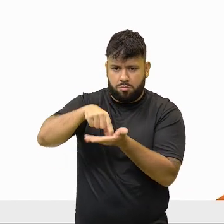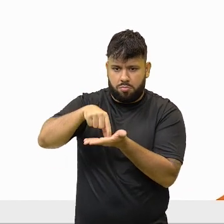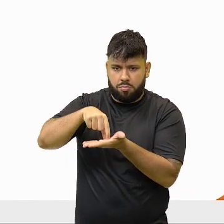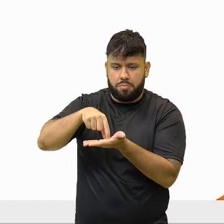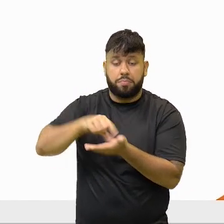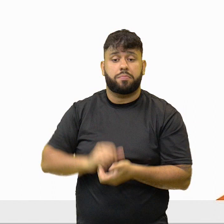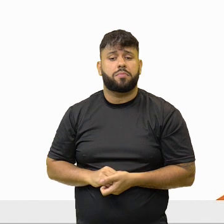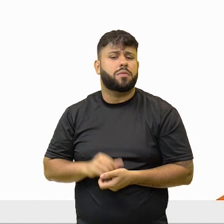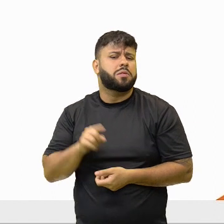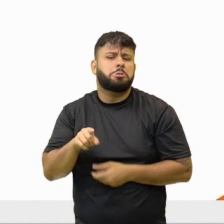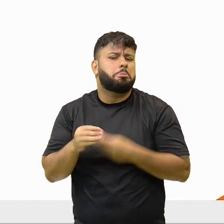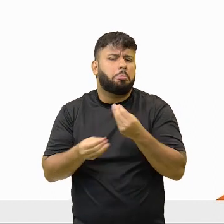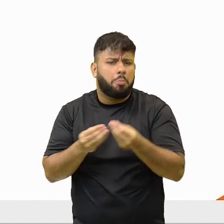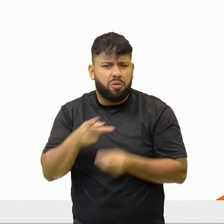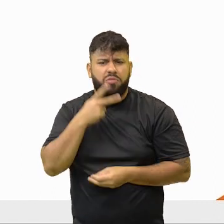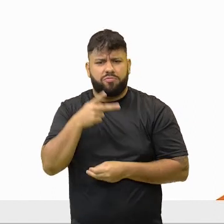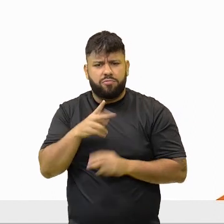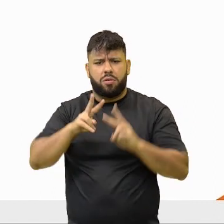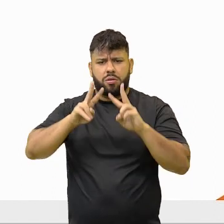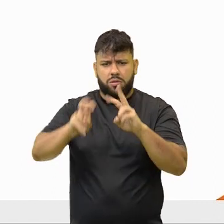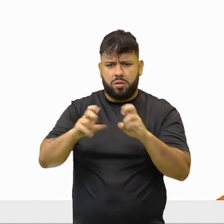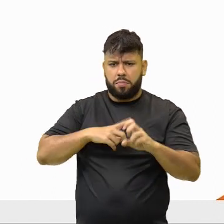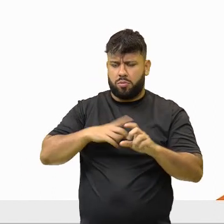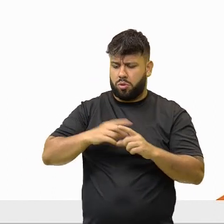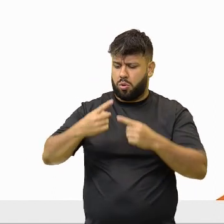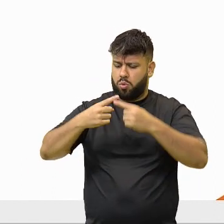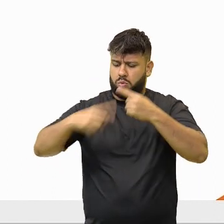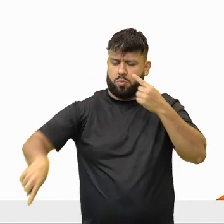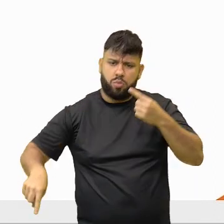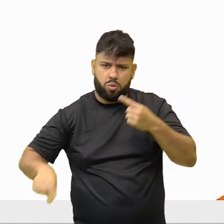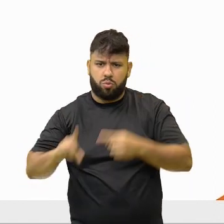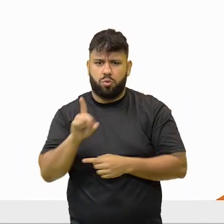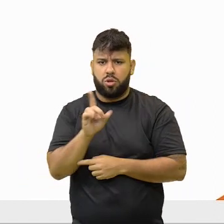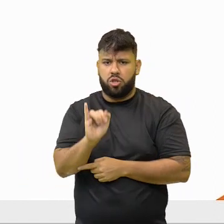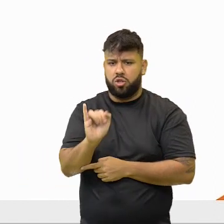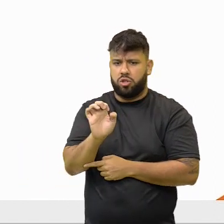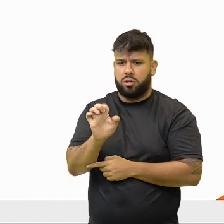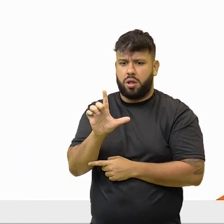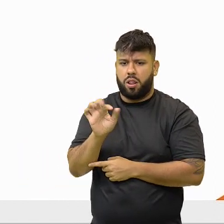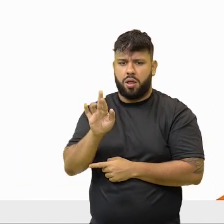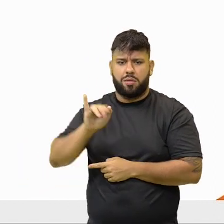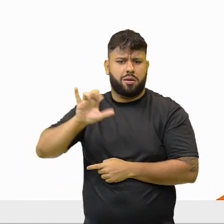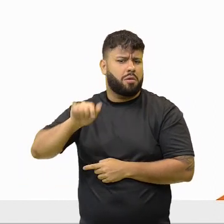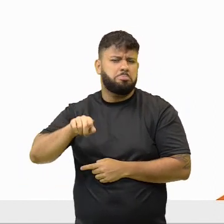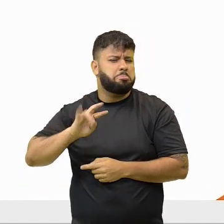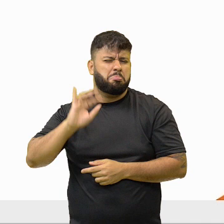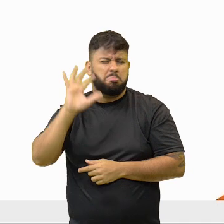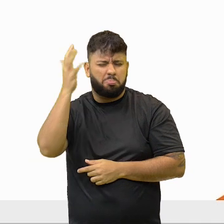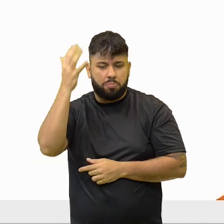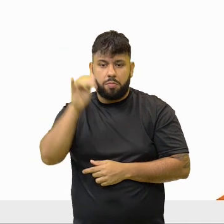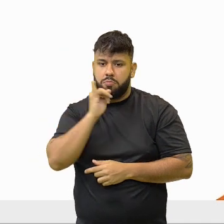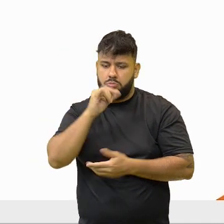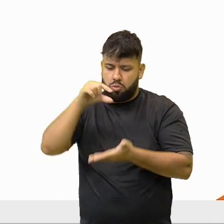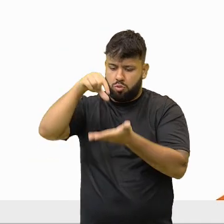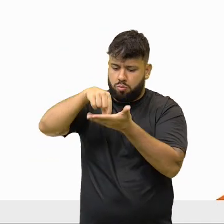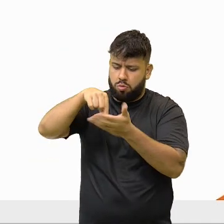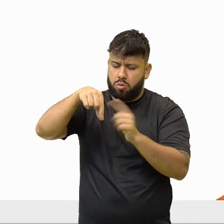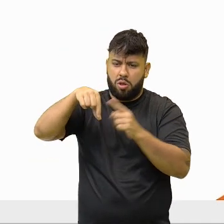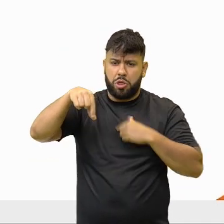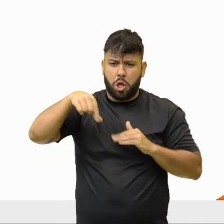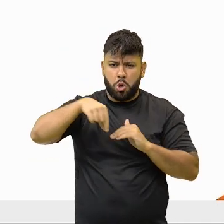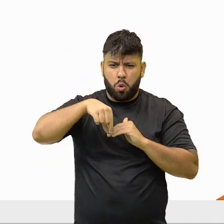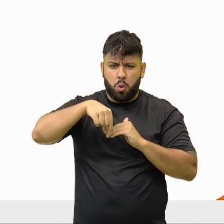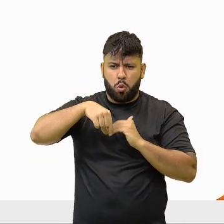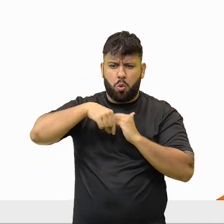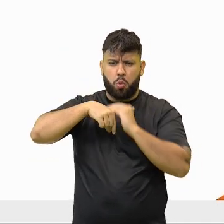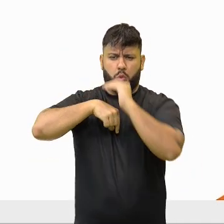que ocorre quando a diferença de potencial entre as placas do capacitor atinge um valor alto a ponto de fazer com que o meio entre as